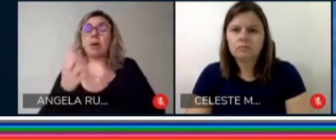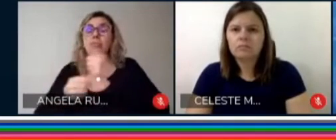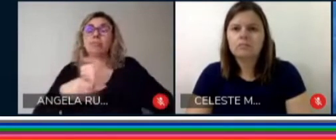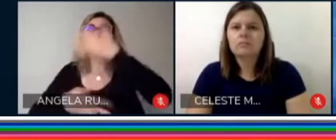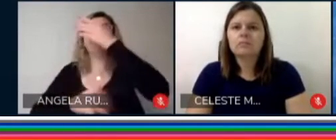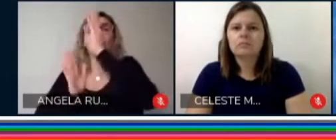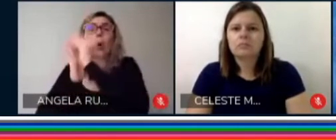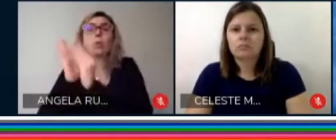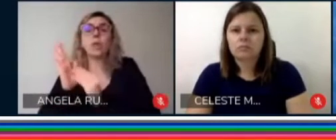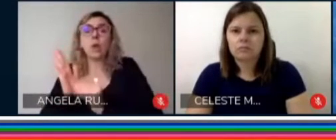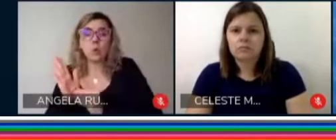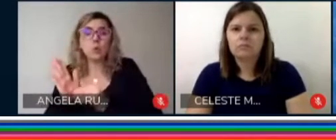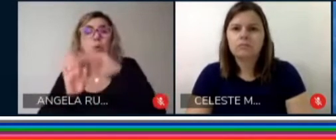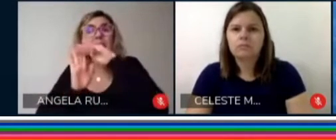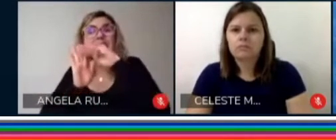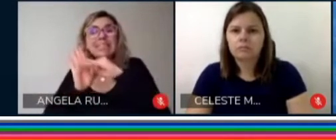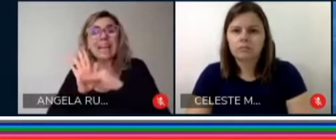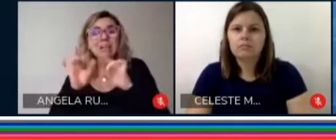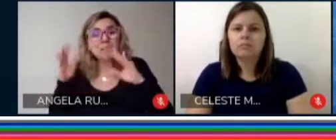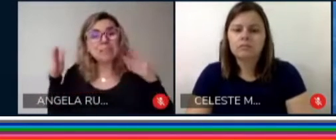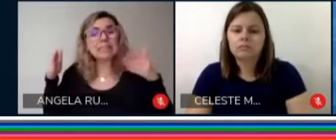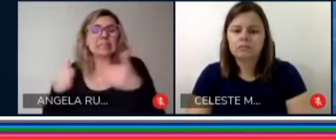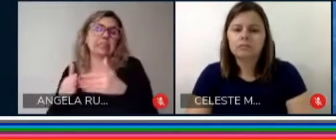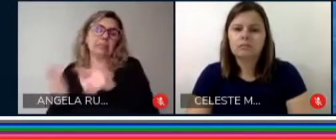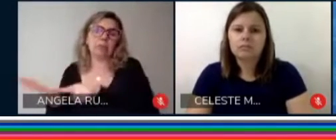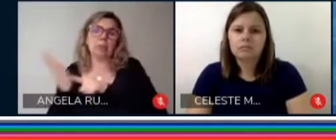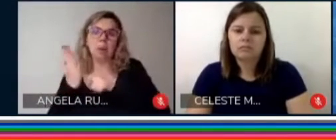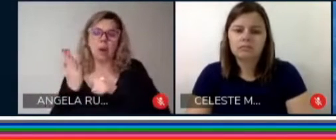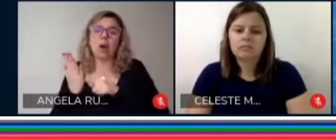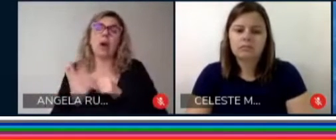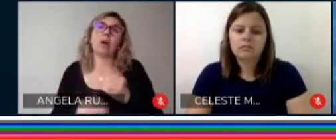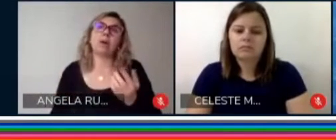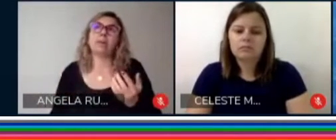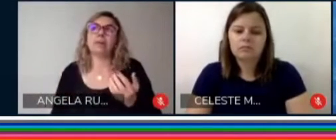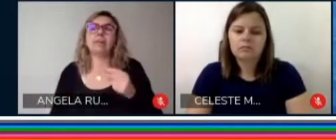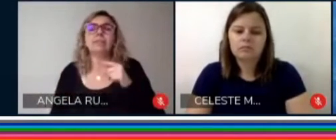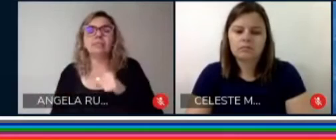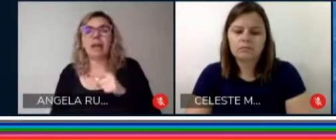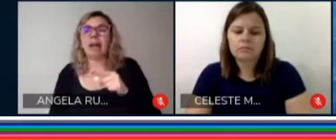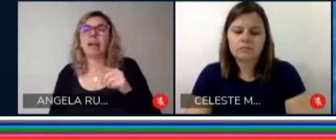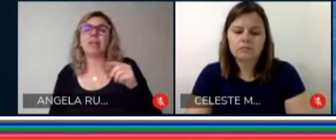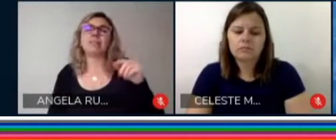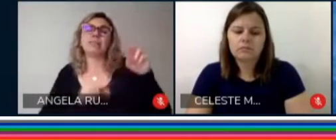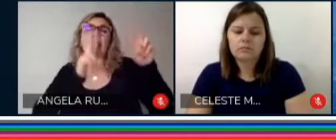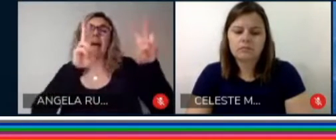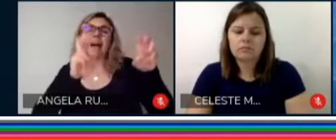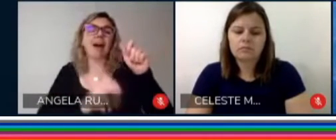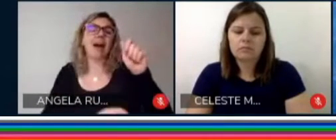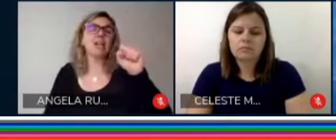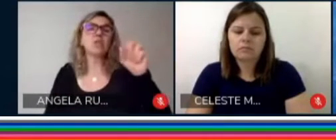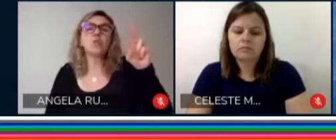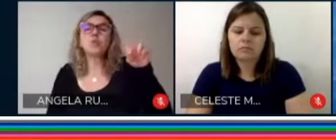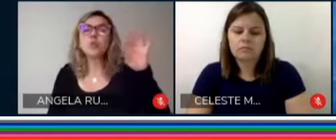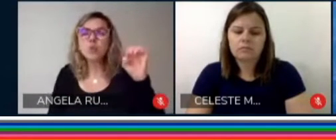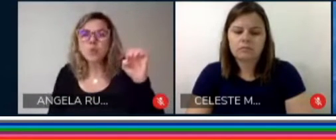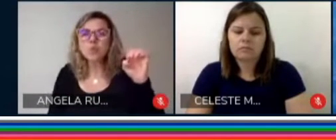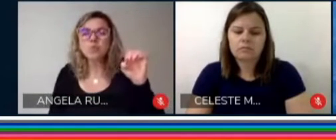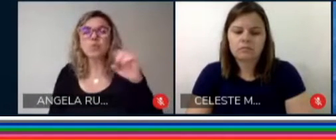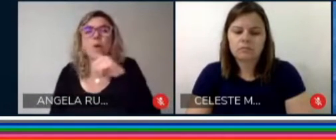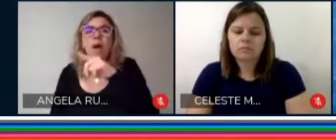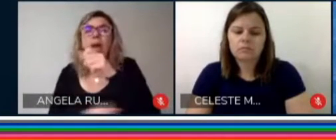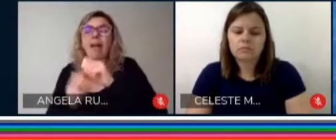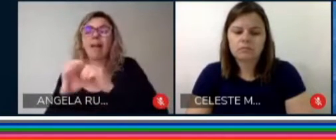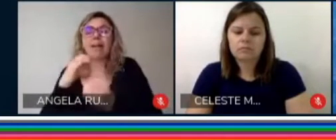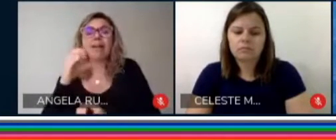conteúdos baseados em critérios específicos, né? A gente pode dizer que ela indexa por assunto. Então, ela constrói uma lista